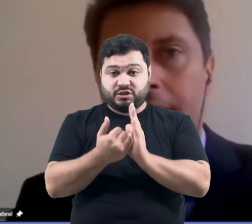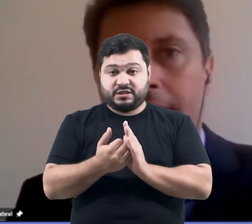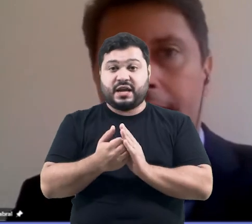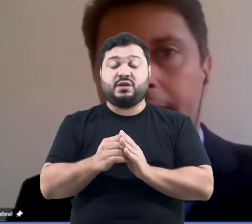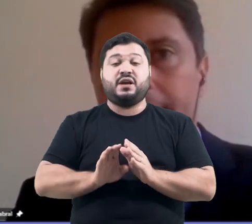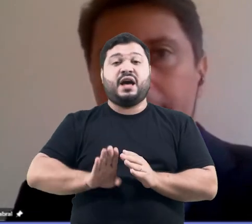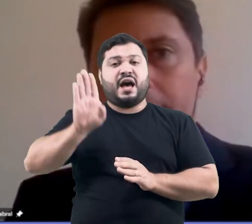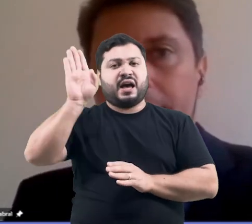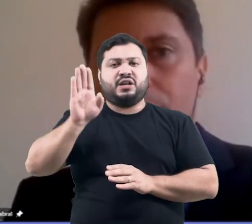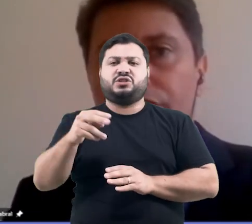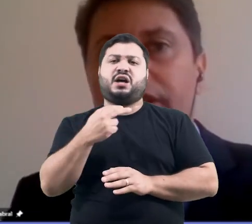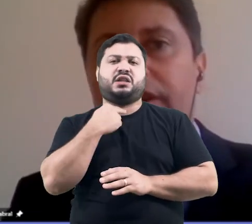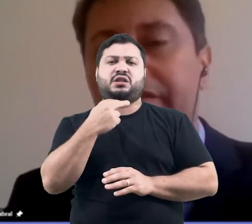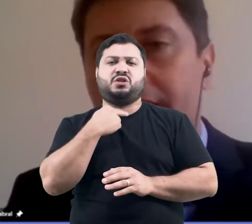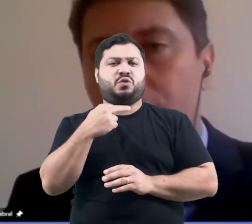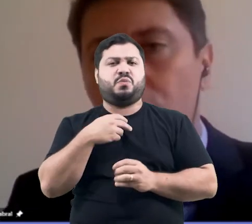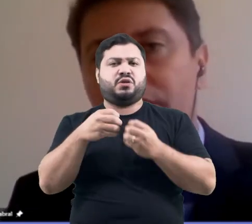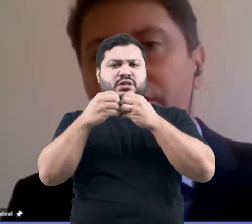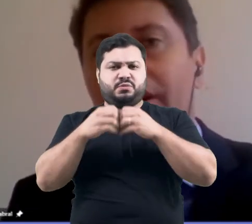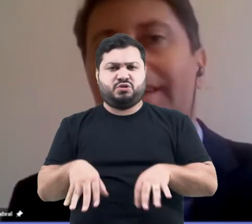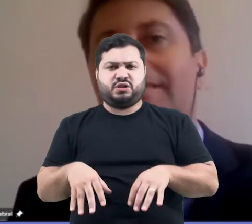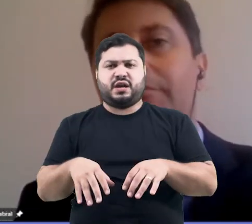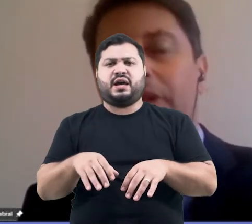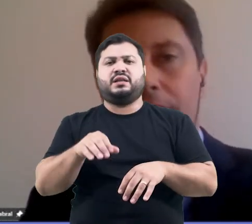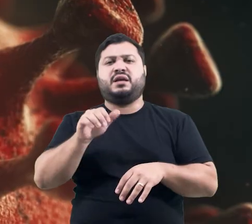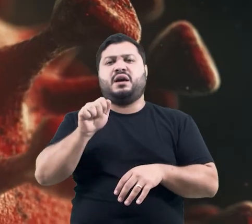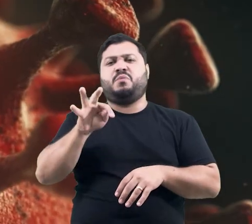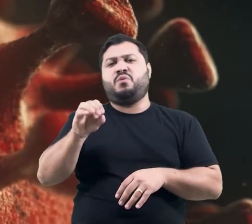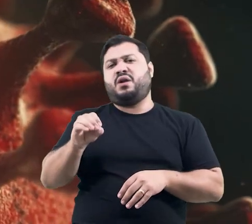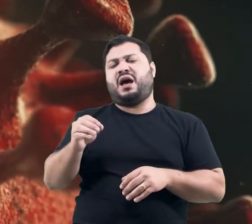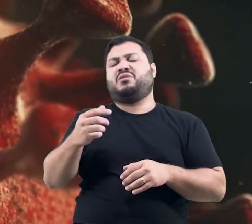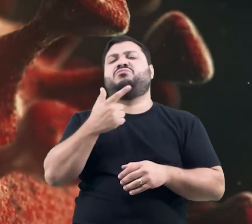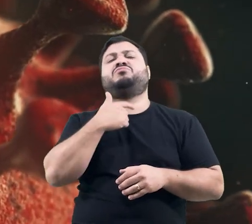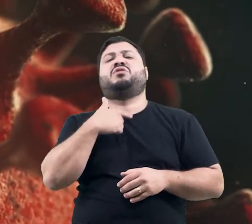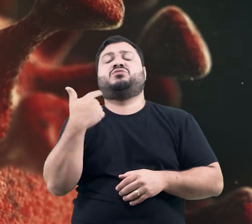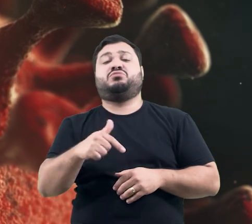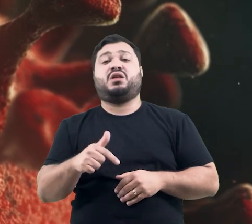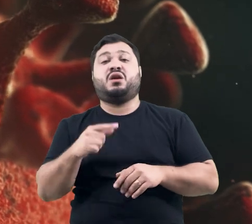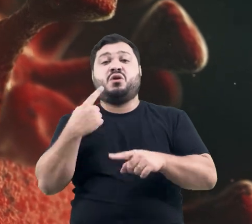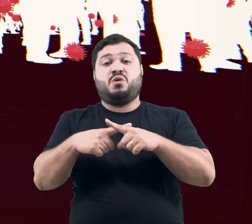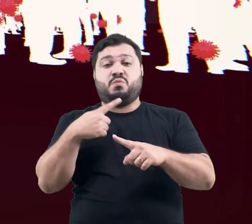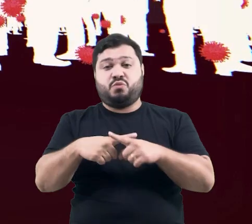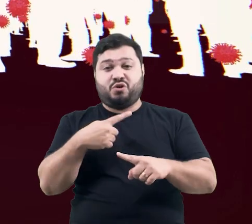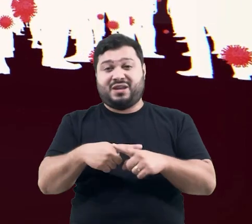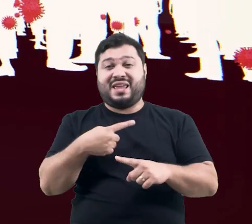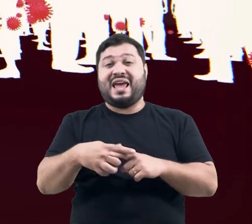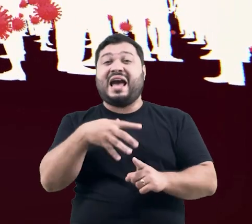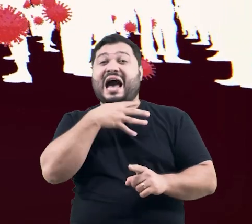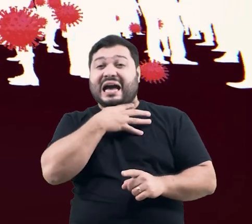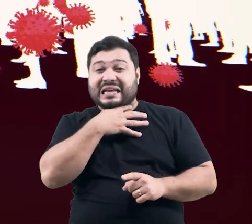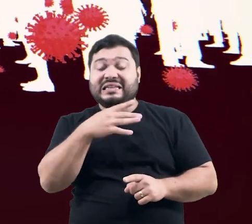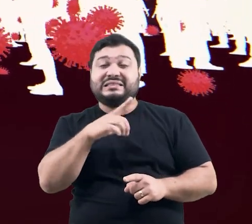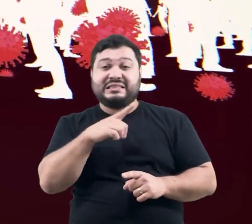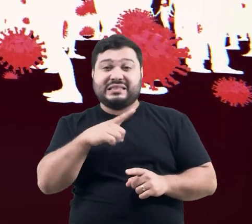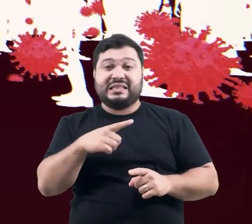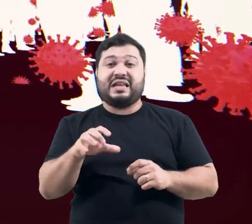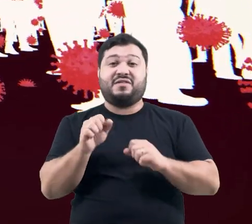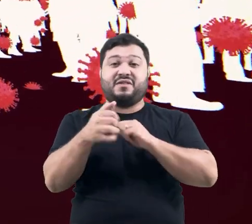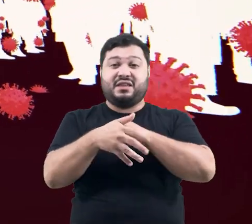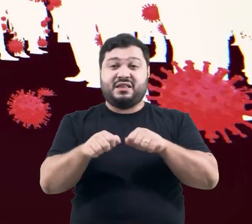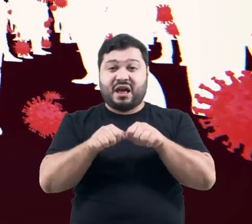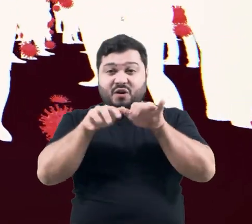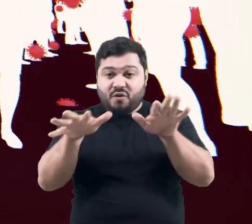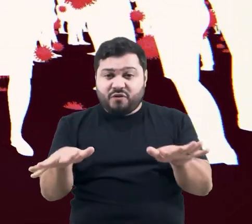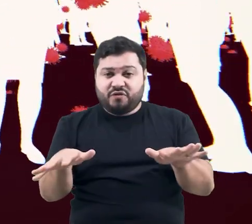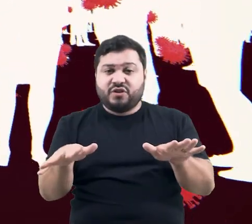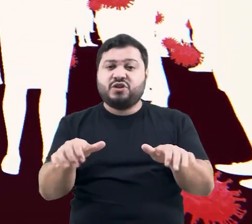o magistrado, a candidata não pode ser prejudicada por ato alheio à sua vontade, uma vez que a crise provocada